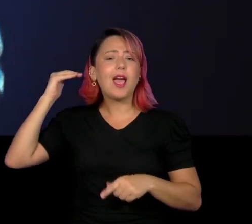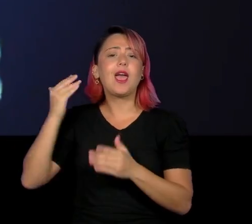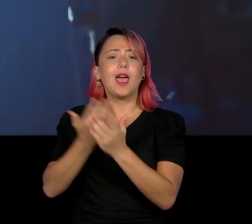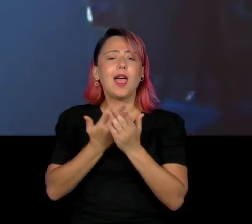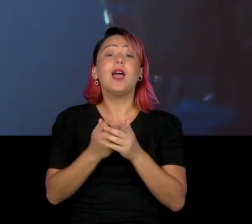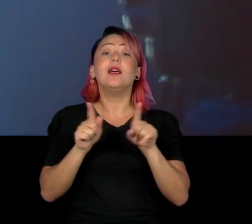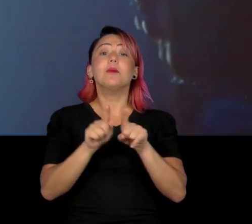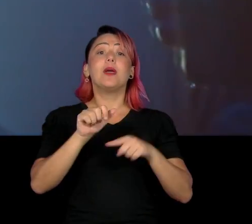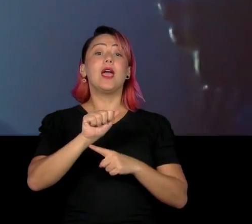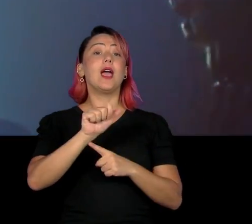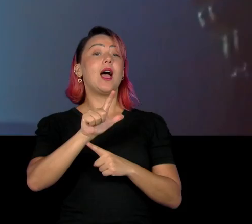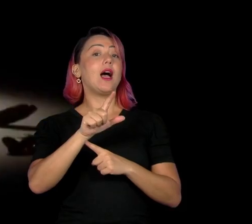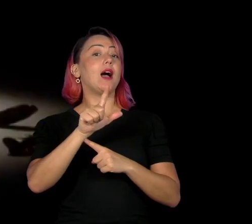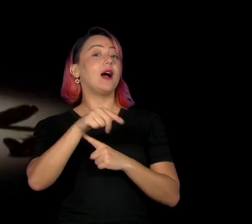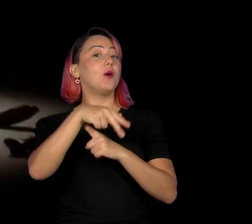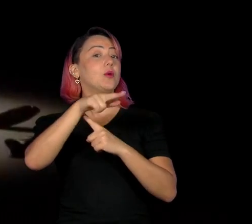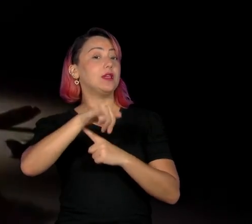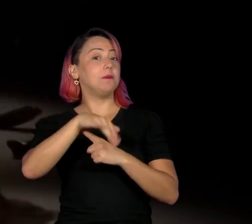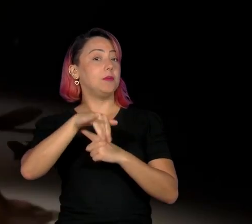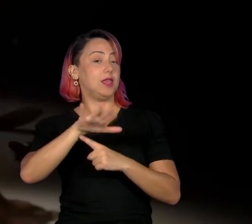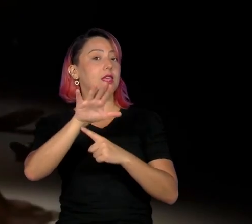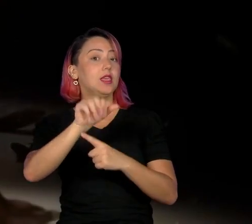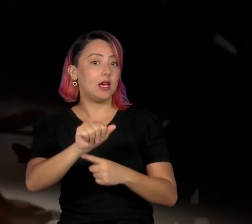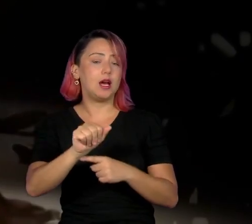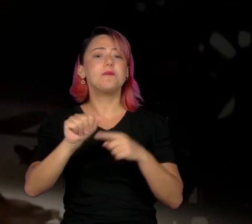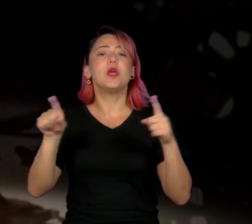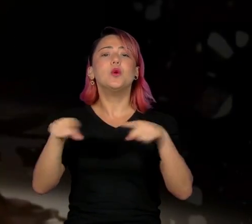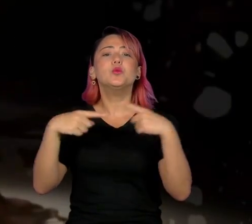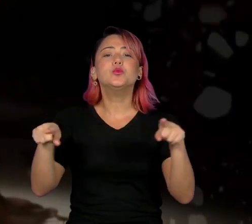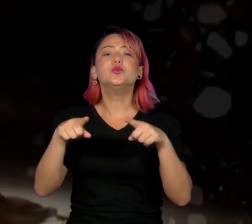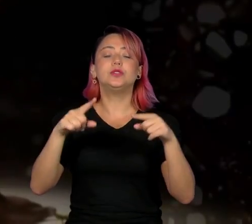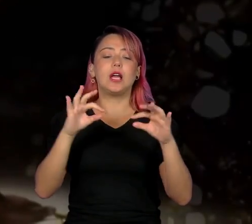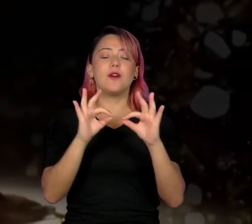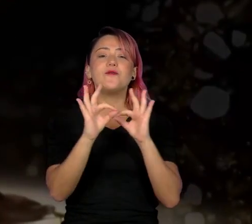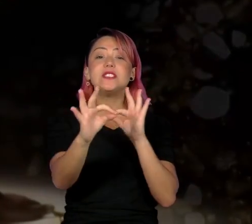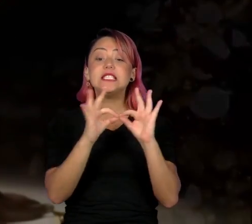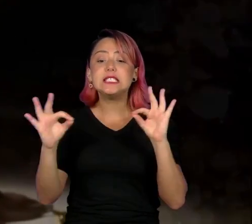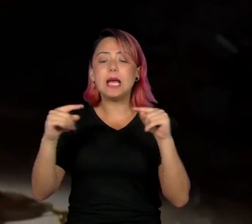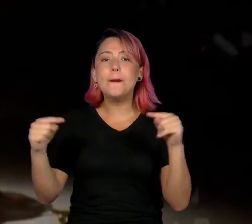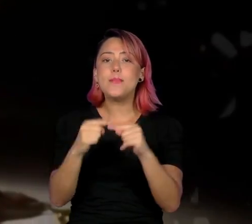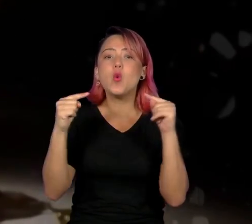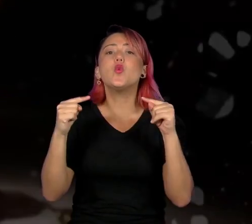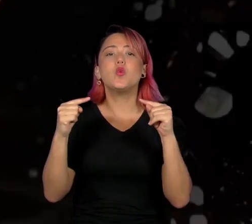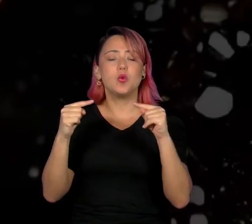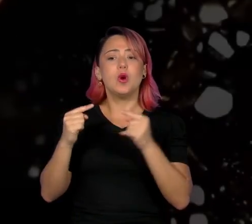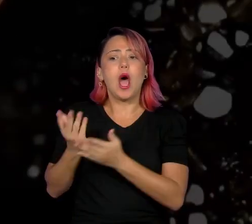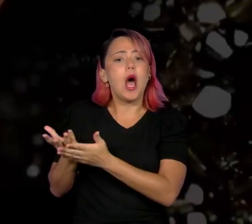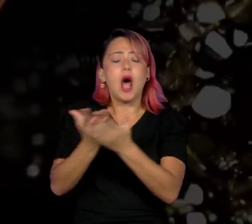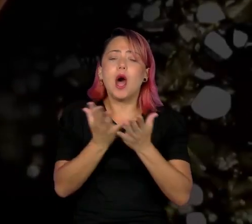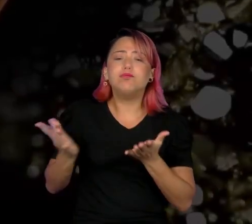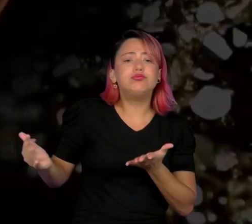alquimia, física quântica, e as músicas foram vindo, Renascer é a primeira música. Deixa